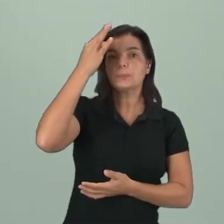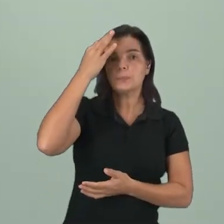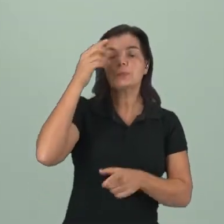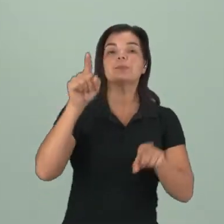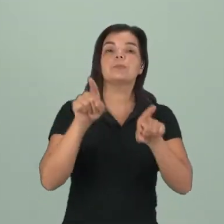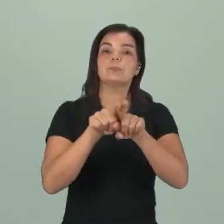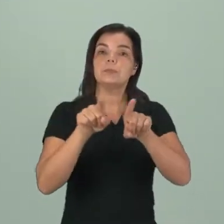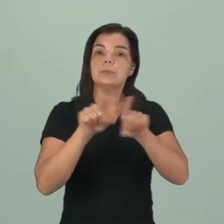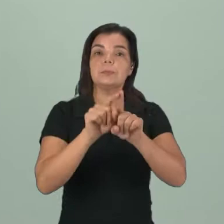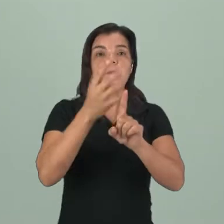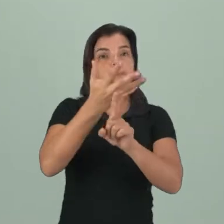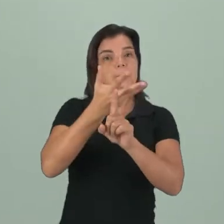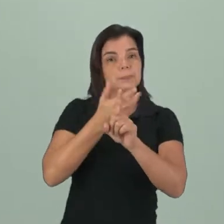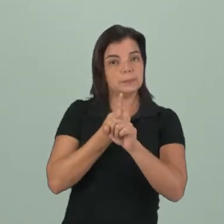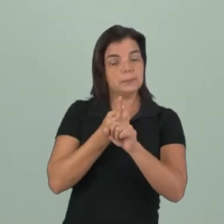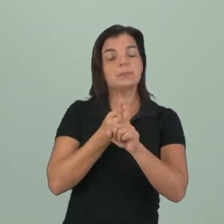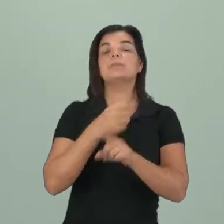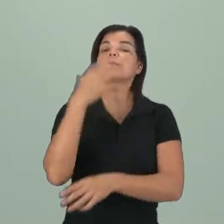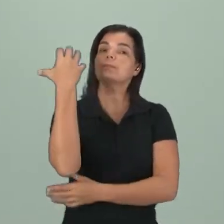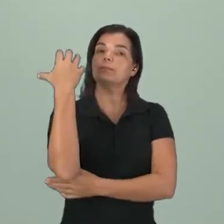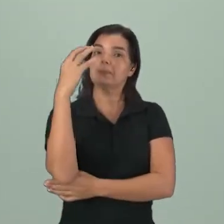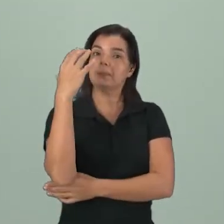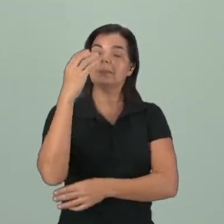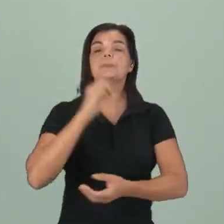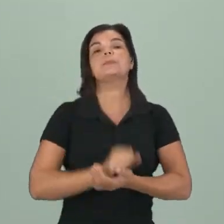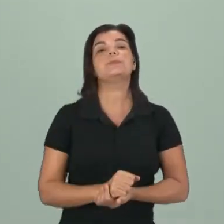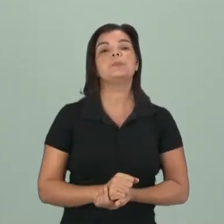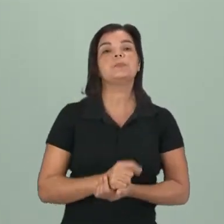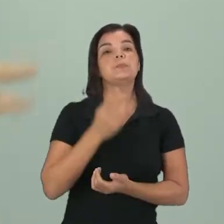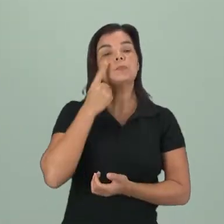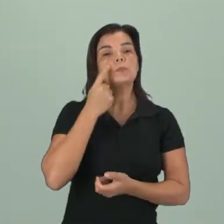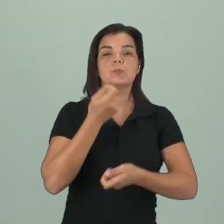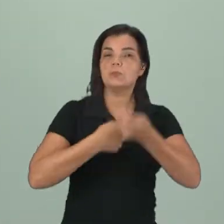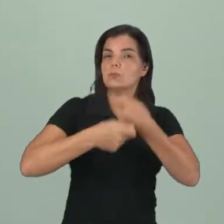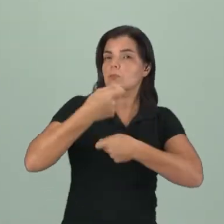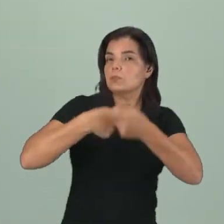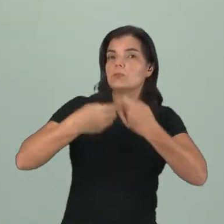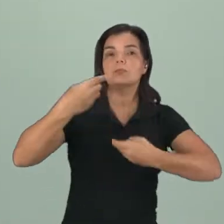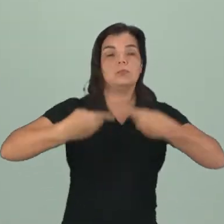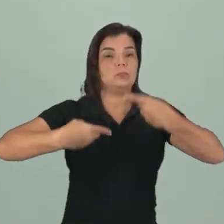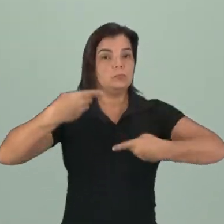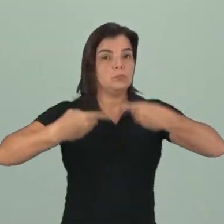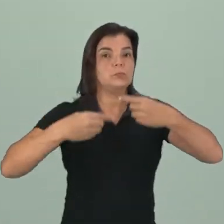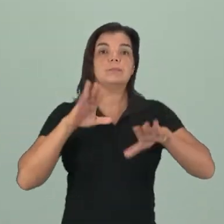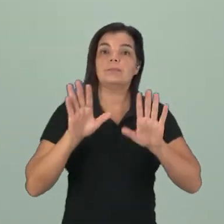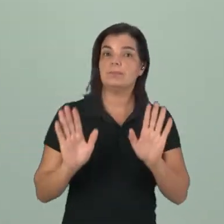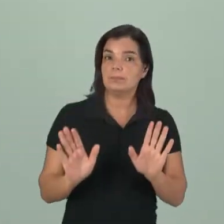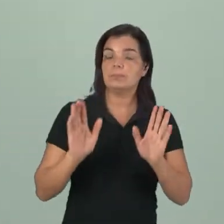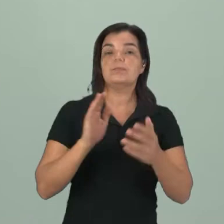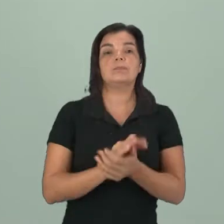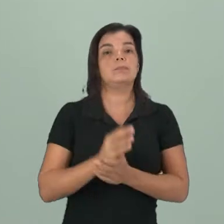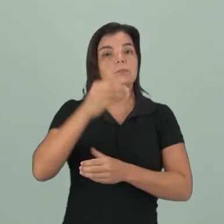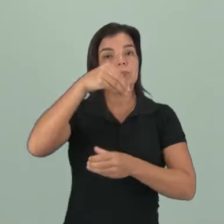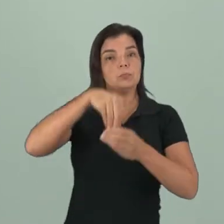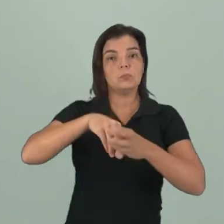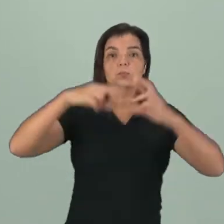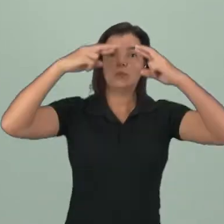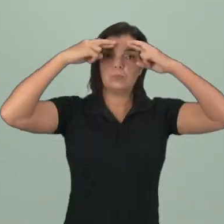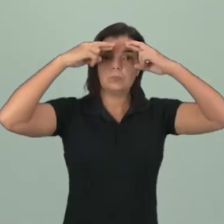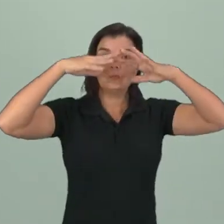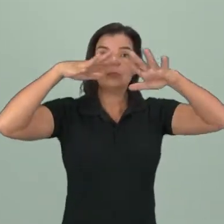e nas artes, certo? E também nas ciências. Então, esses lados mais econômicos e políticos, apesar de estarem dentro do